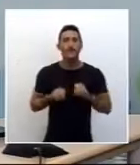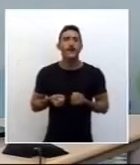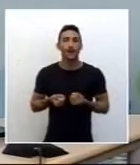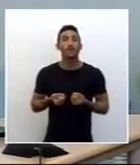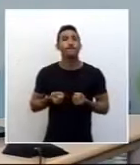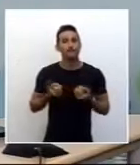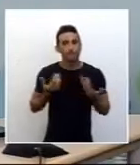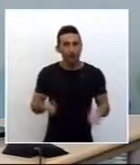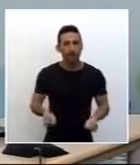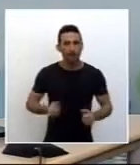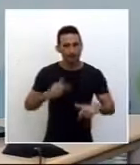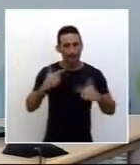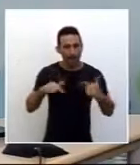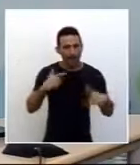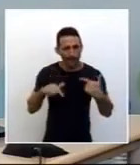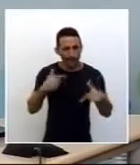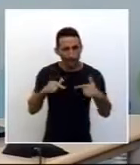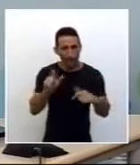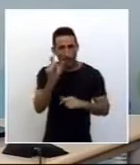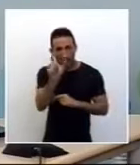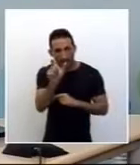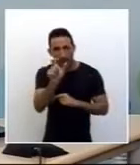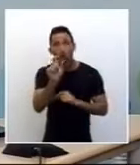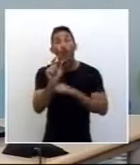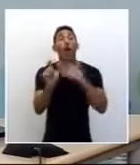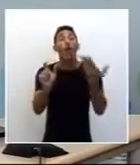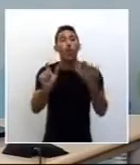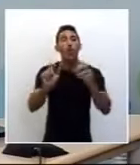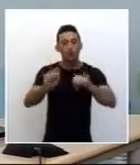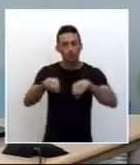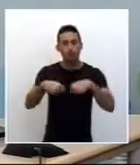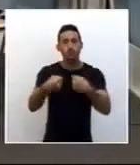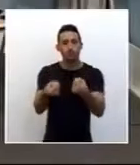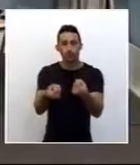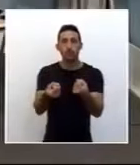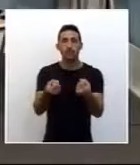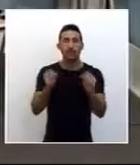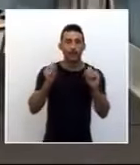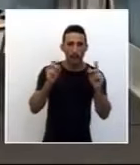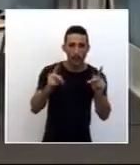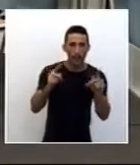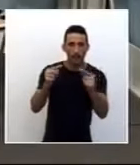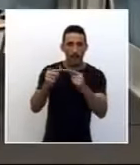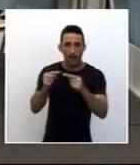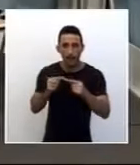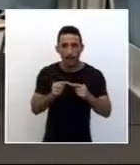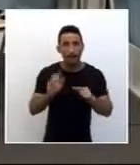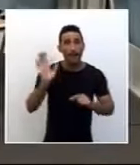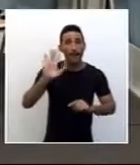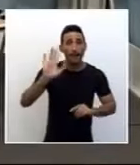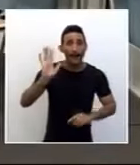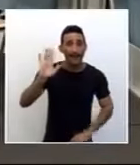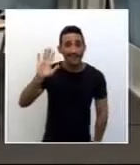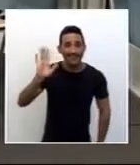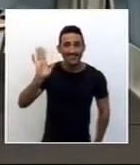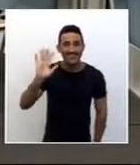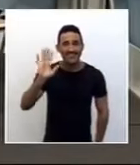Vamos trabalhar bastante com essa palavra aí que é dedicação Ok bye bye